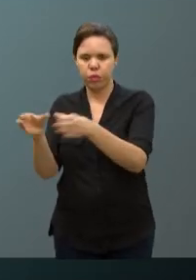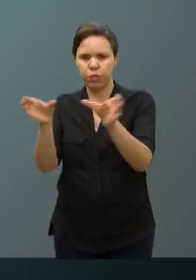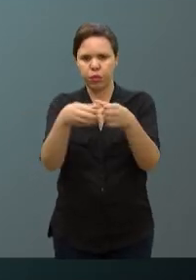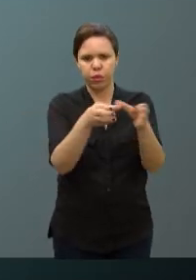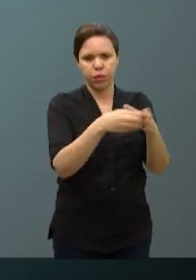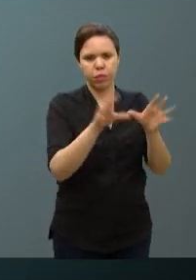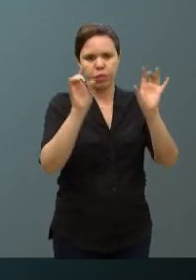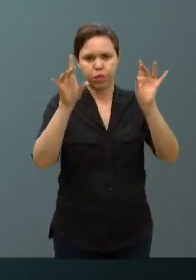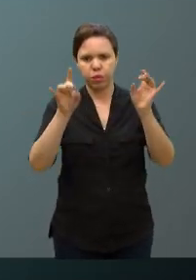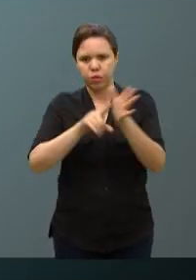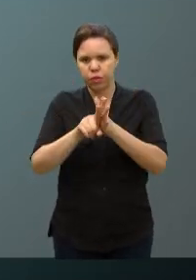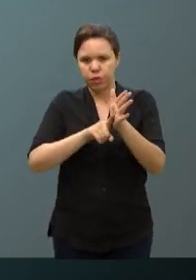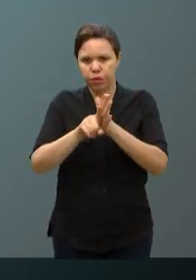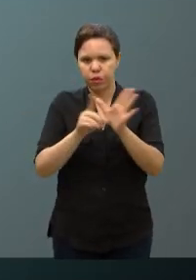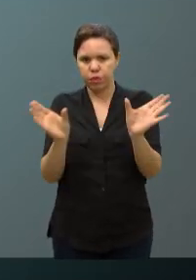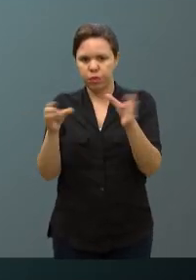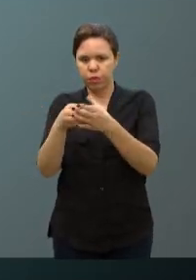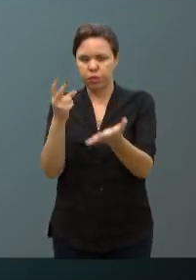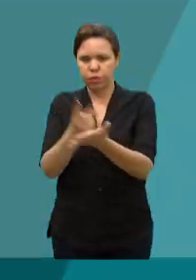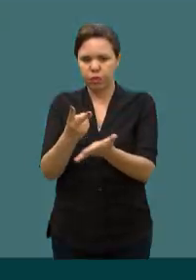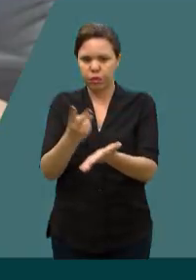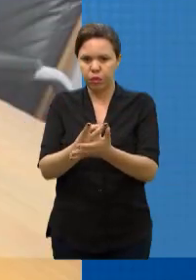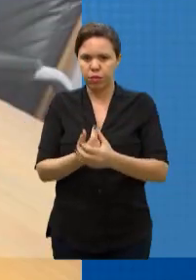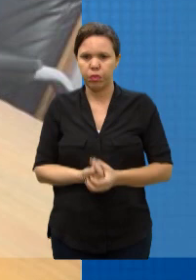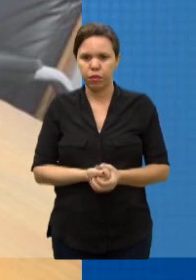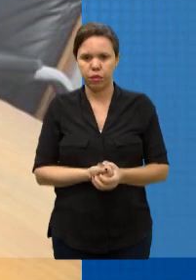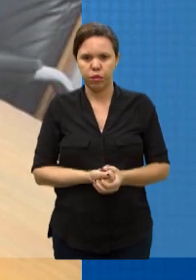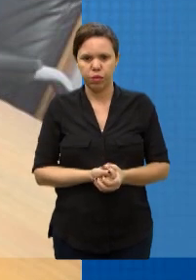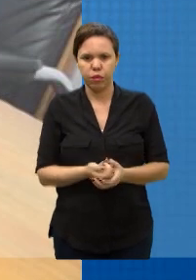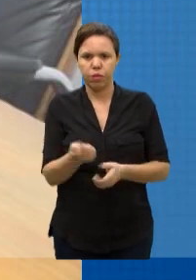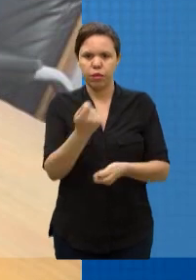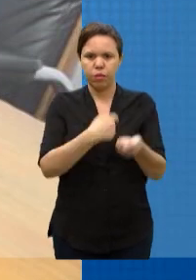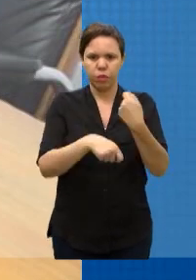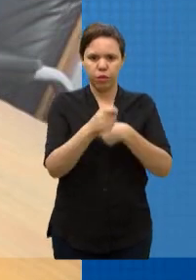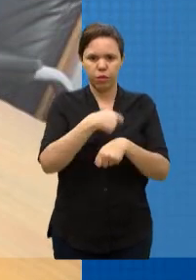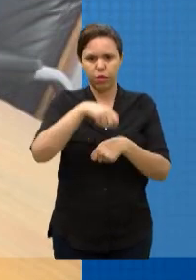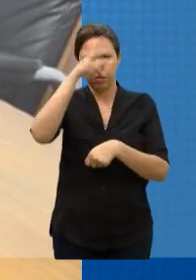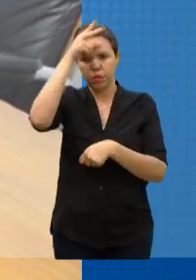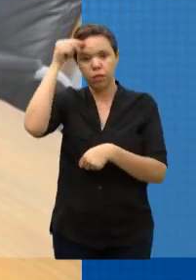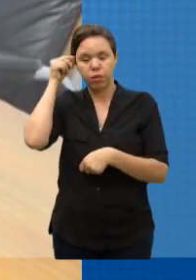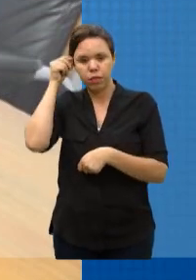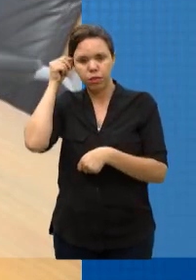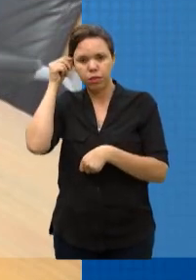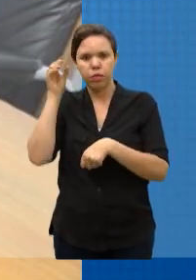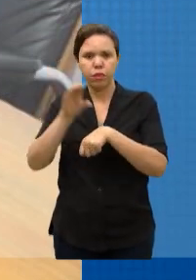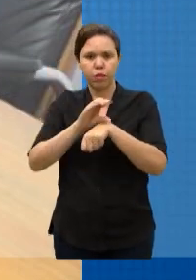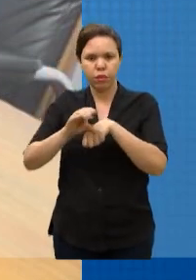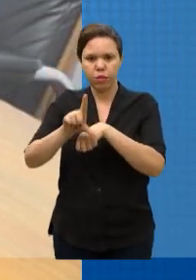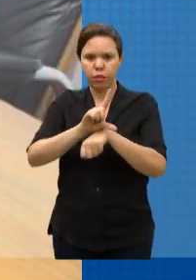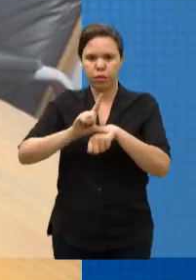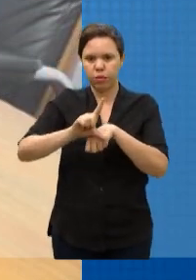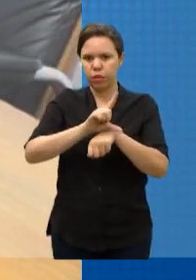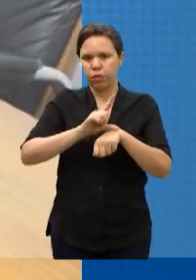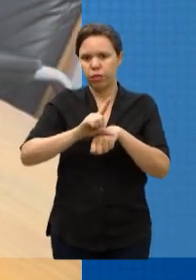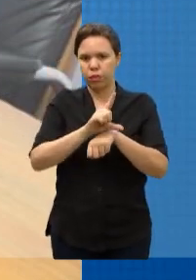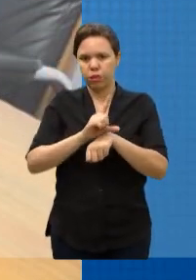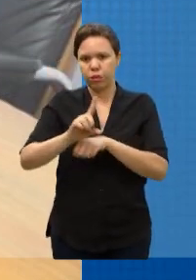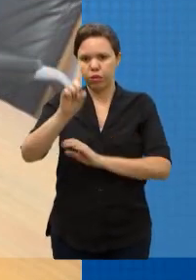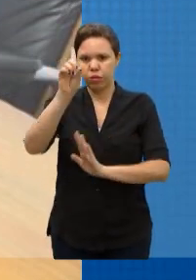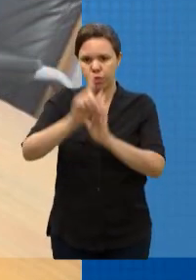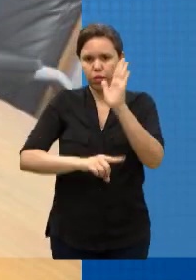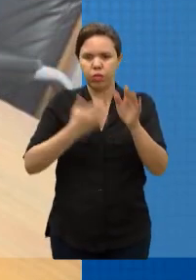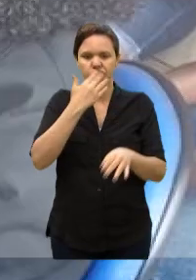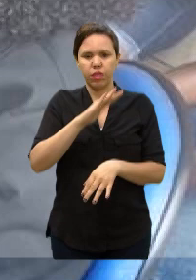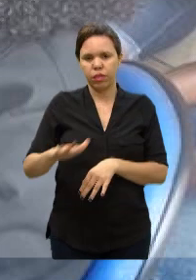especiais de estudos e comissões permanentes, como administração pública, Constituição e legalidade, direitos